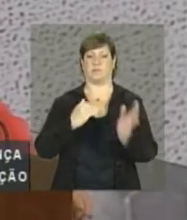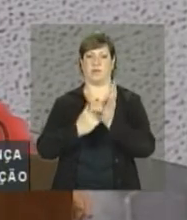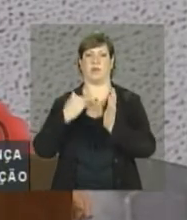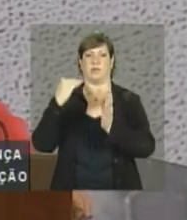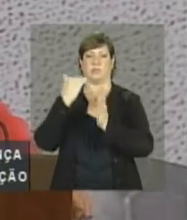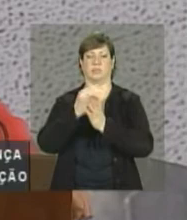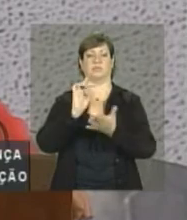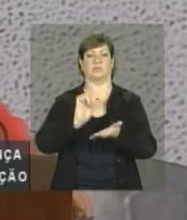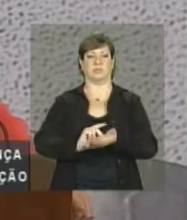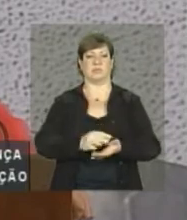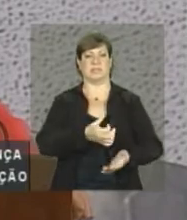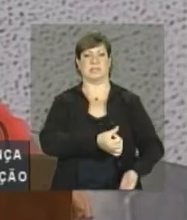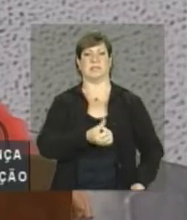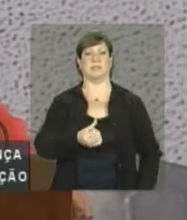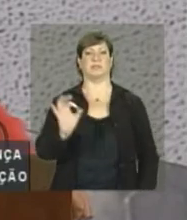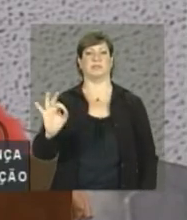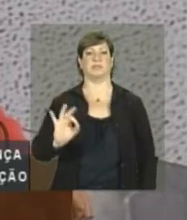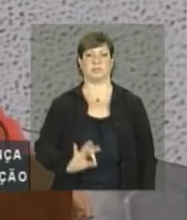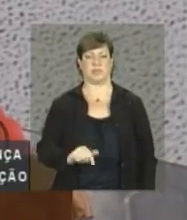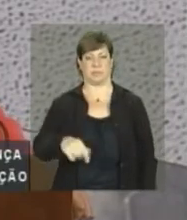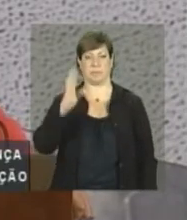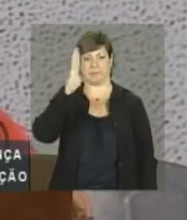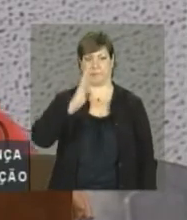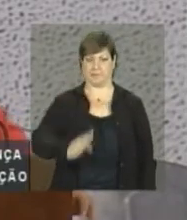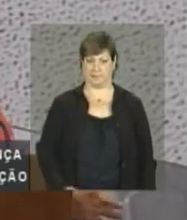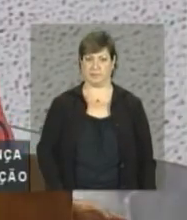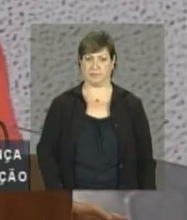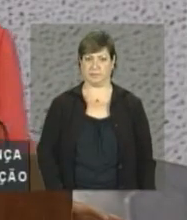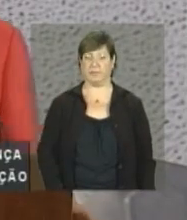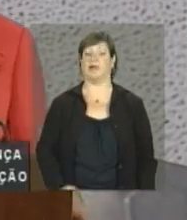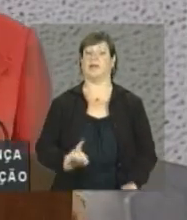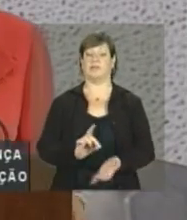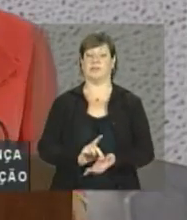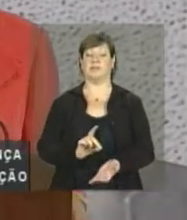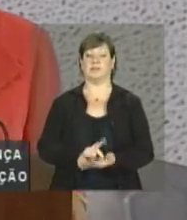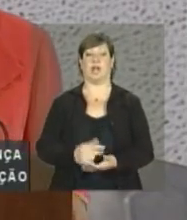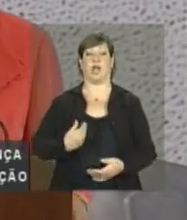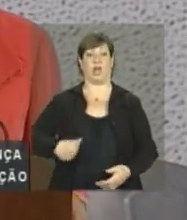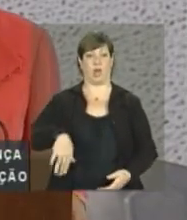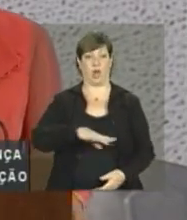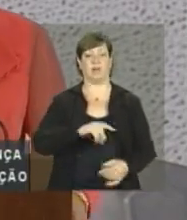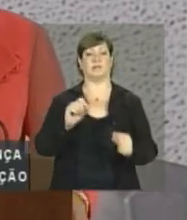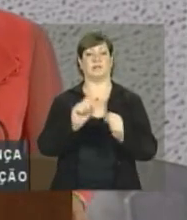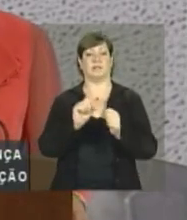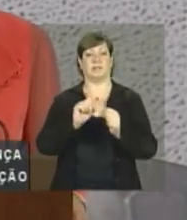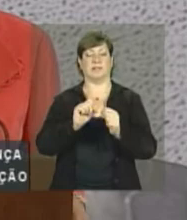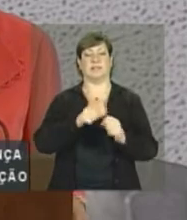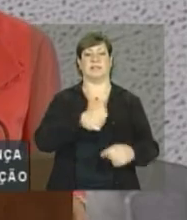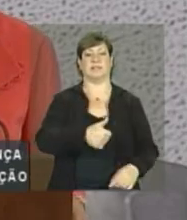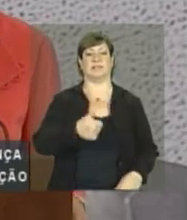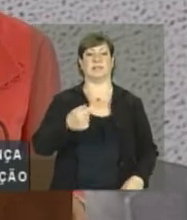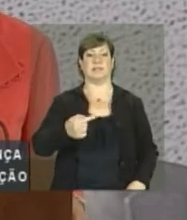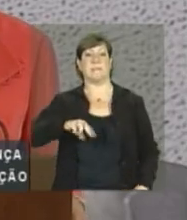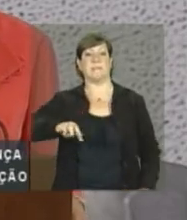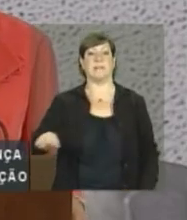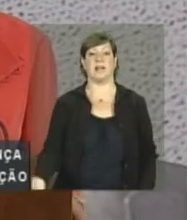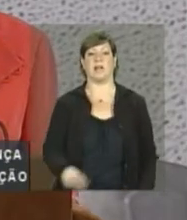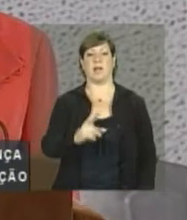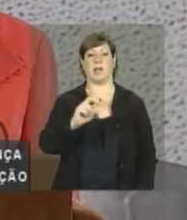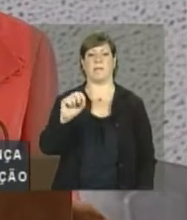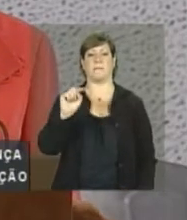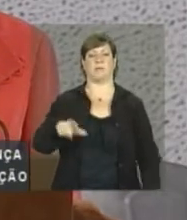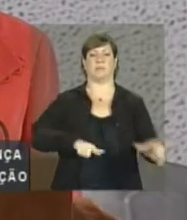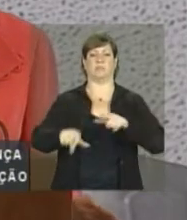de 66% no Brasil. É verdade que nós criamos 17 milhões e 500